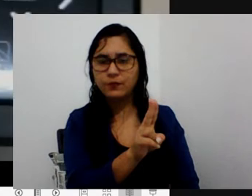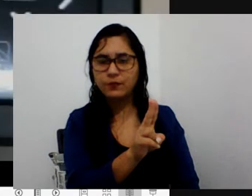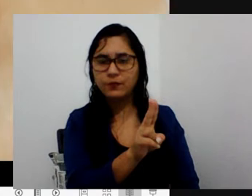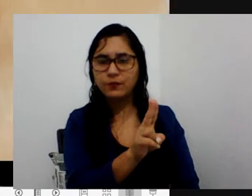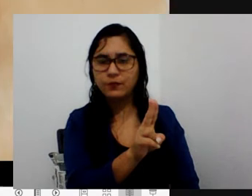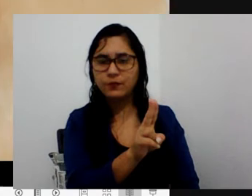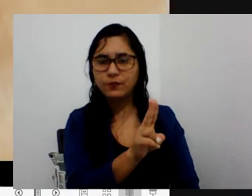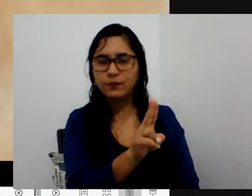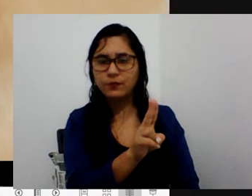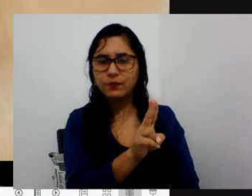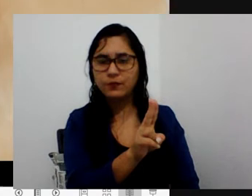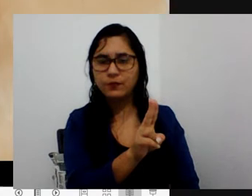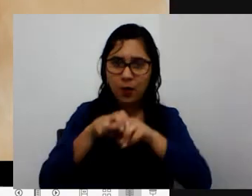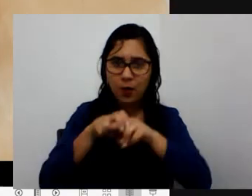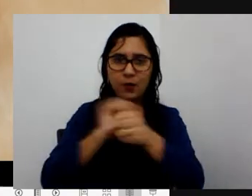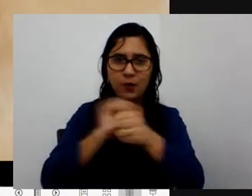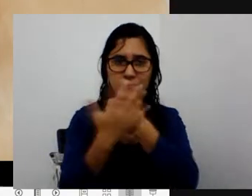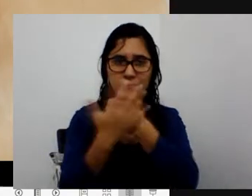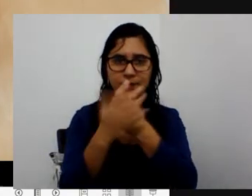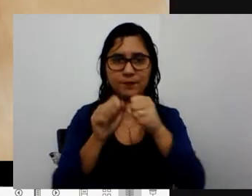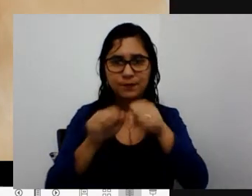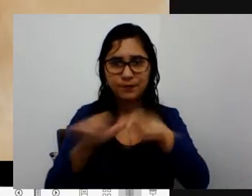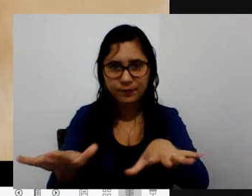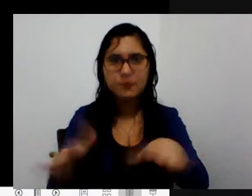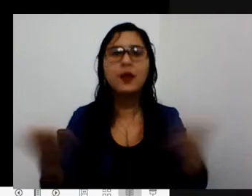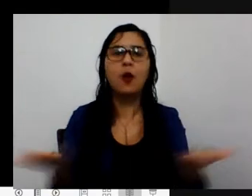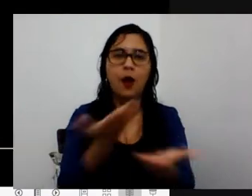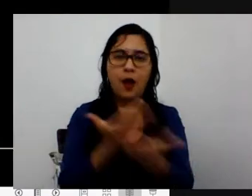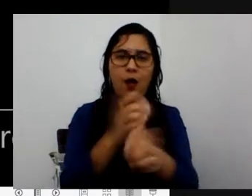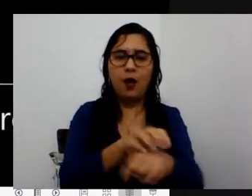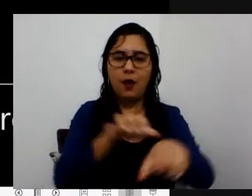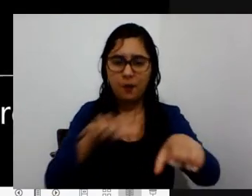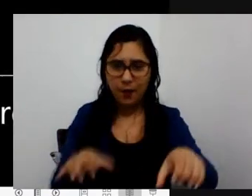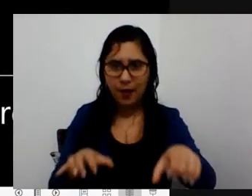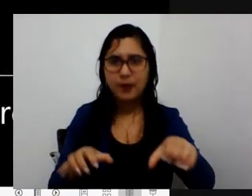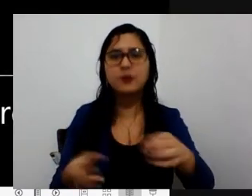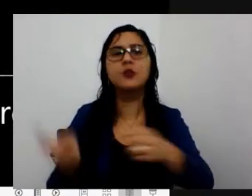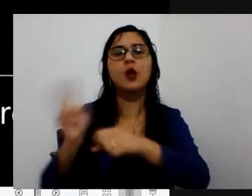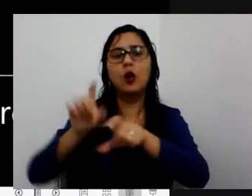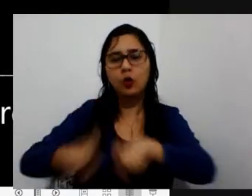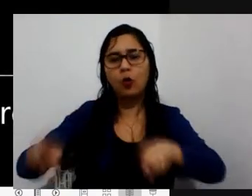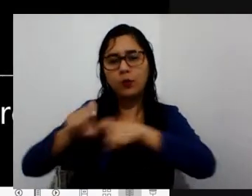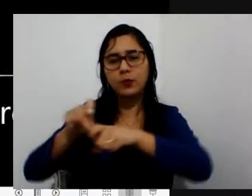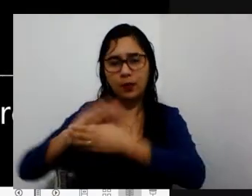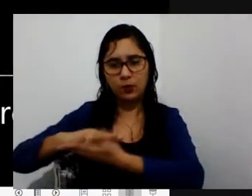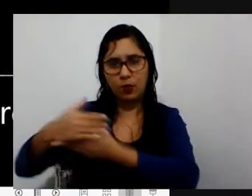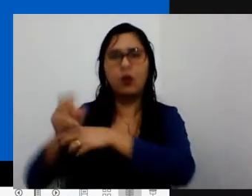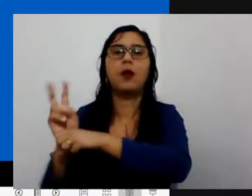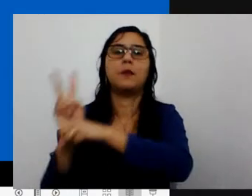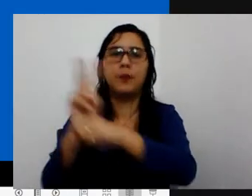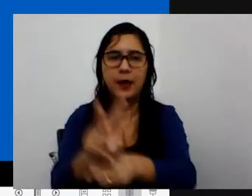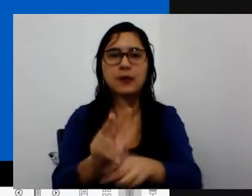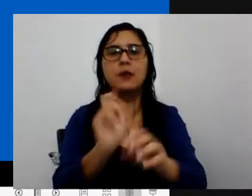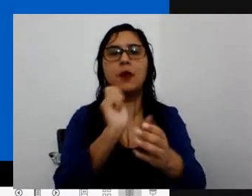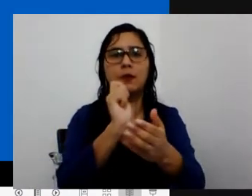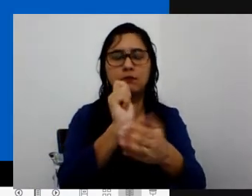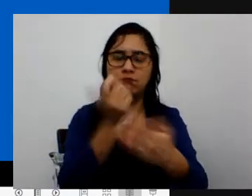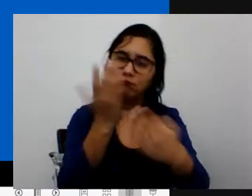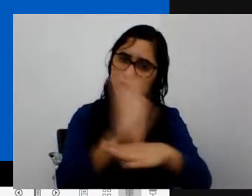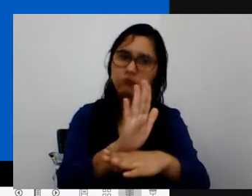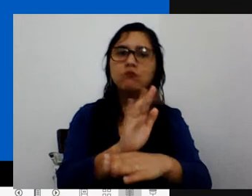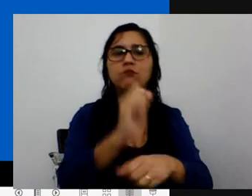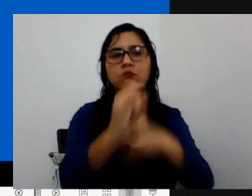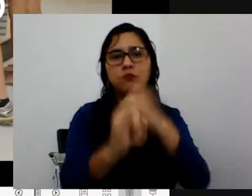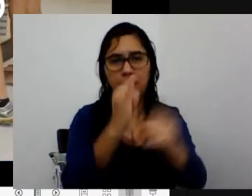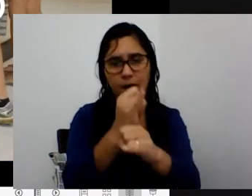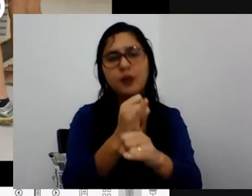da pandemia. Aulas remotas, empréstimo de computadores e pacotes de internet para servidores